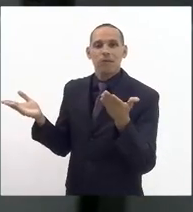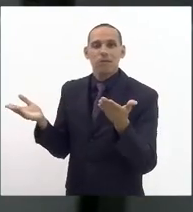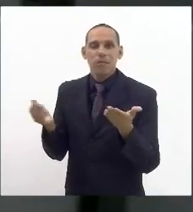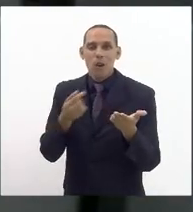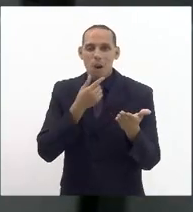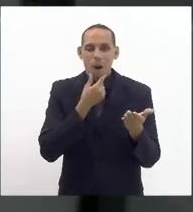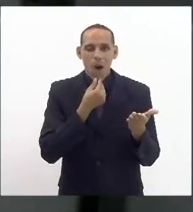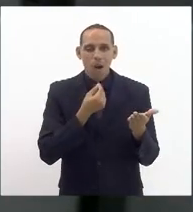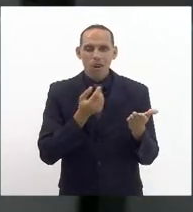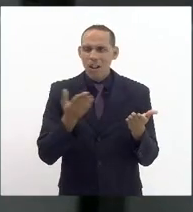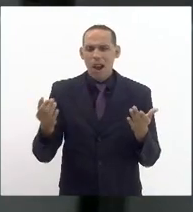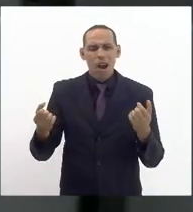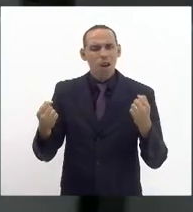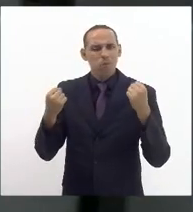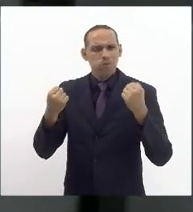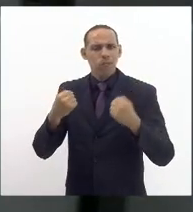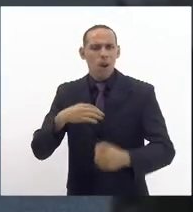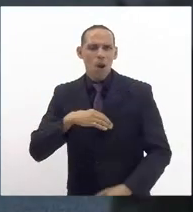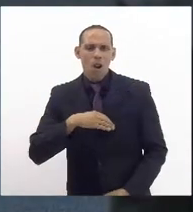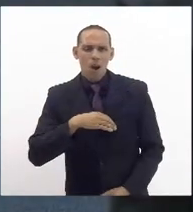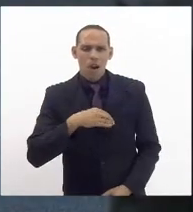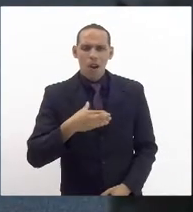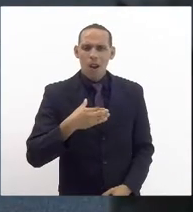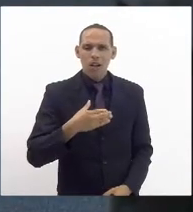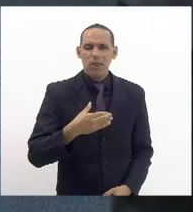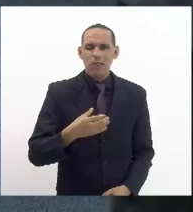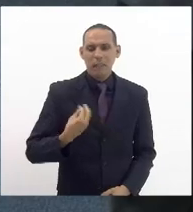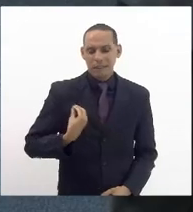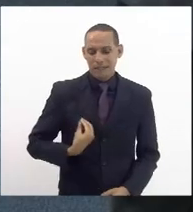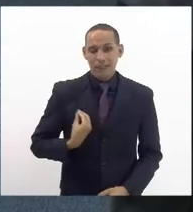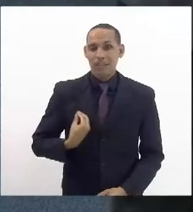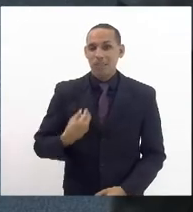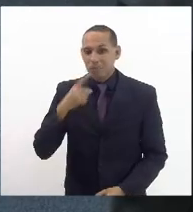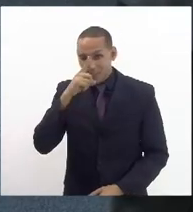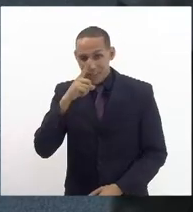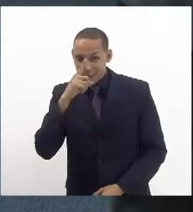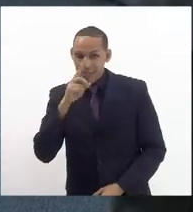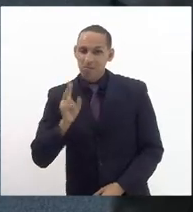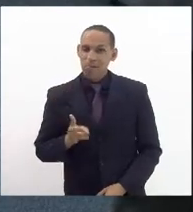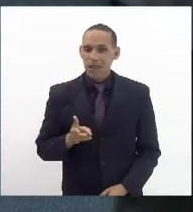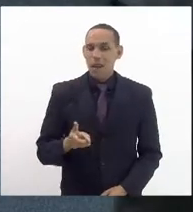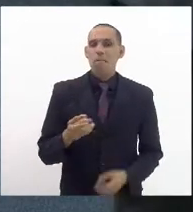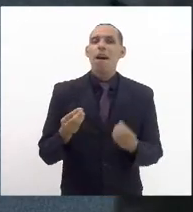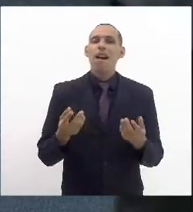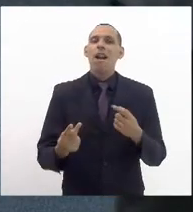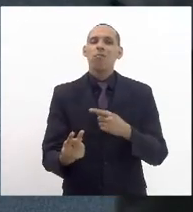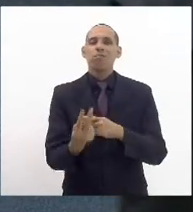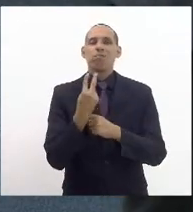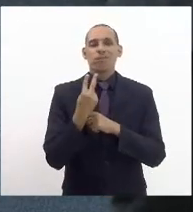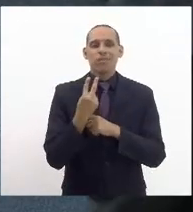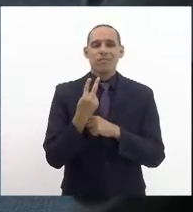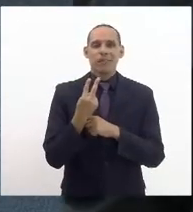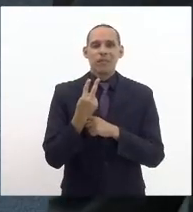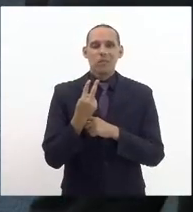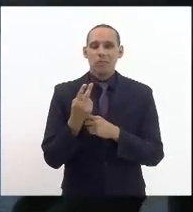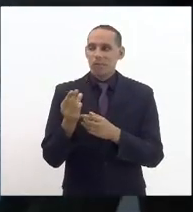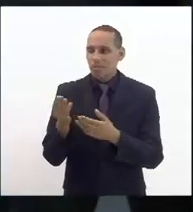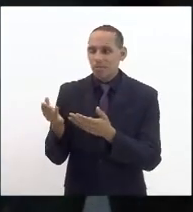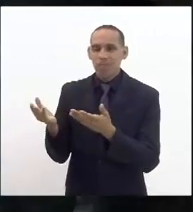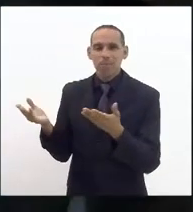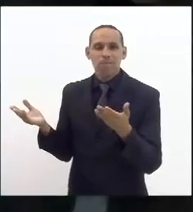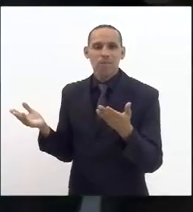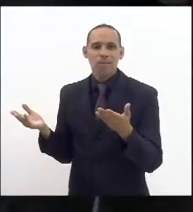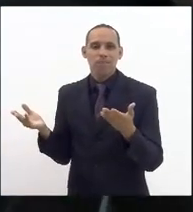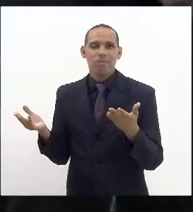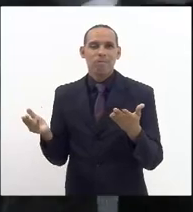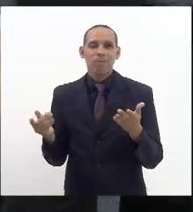além de serem bravos, corajosos e colocam as suas vidas em risco para nos proteger,